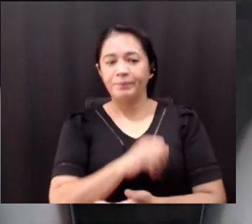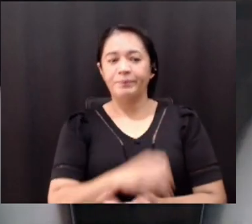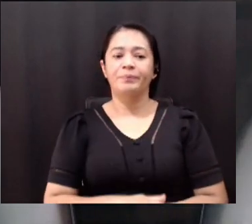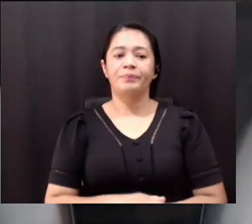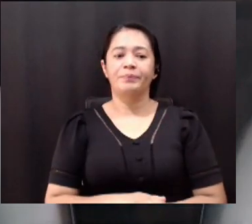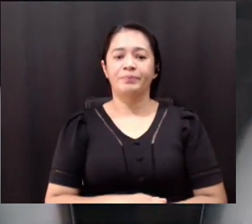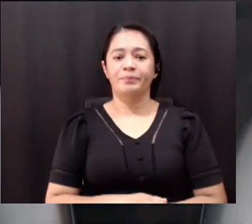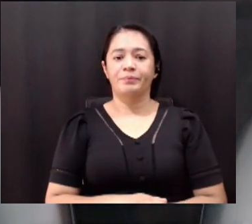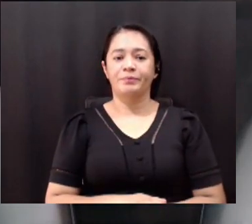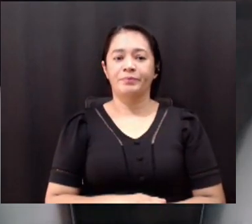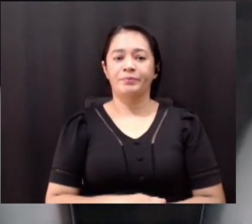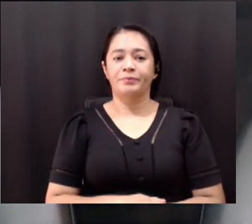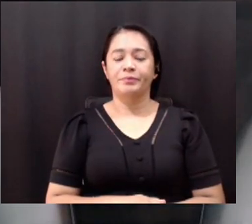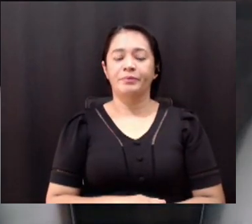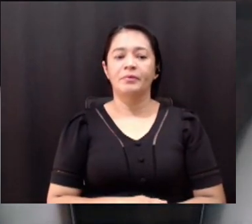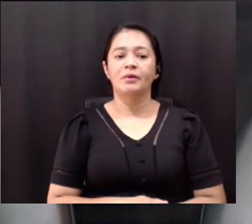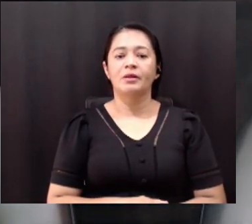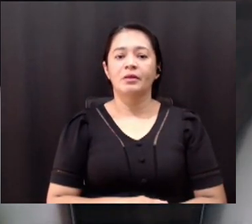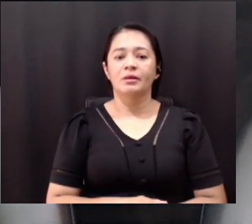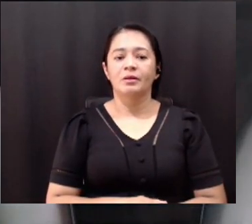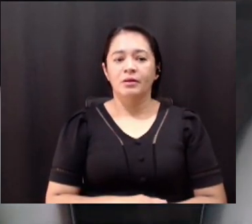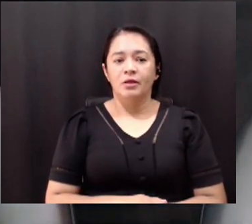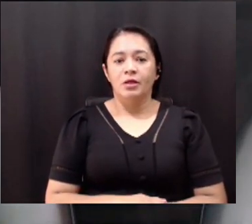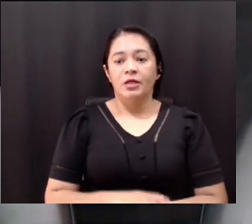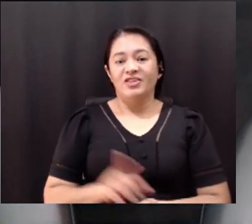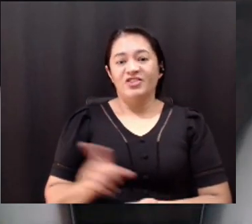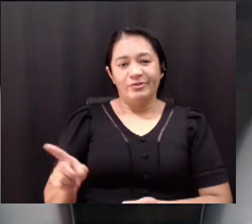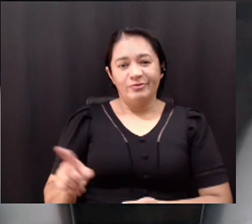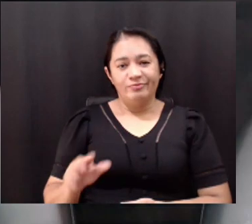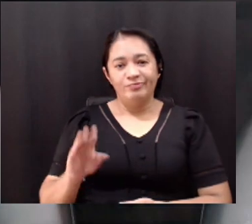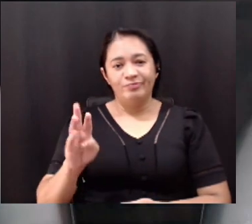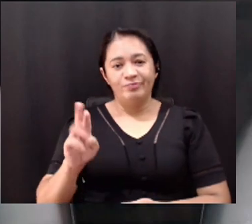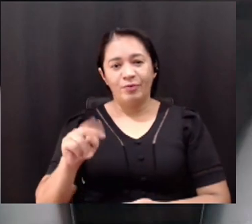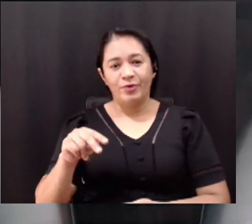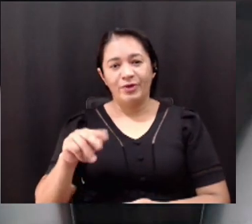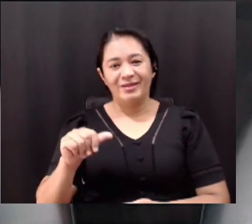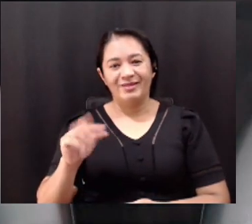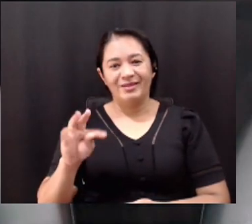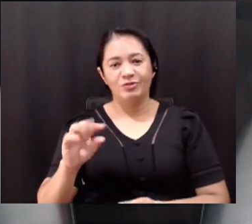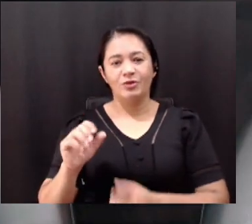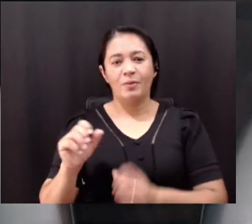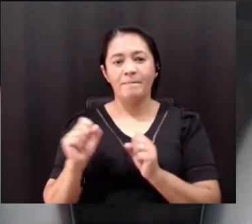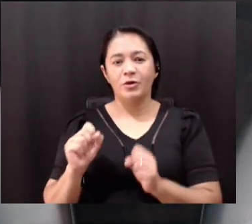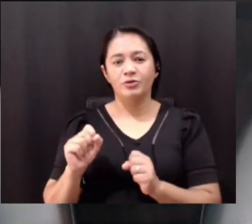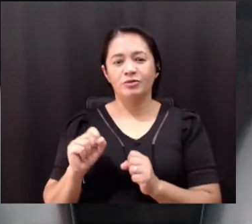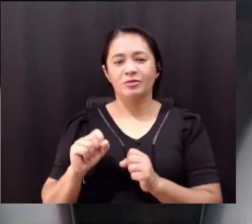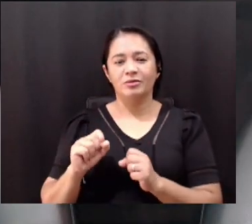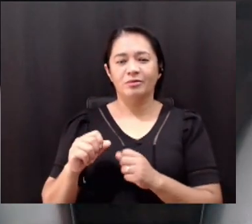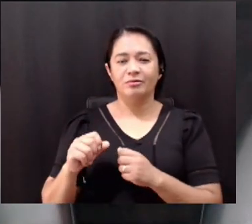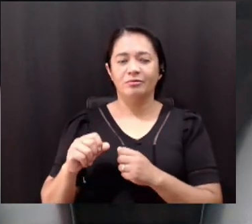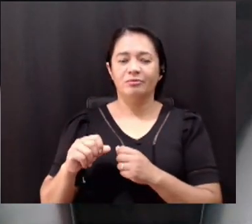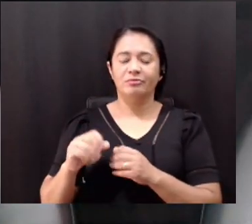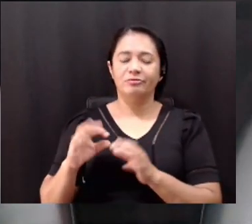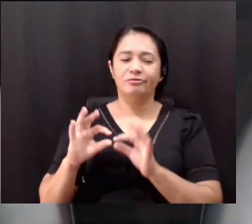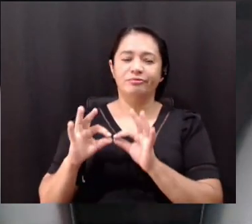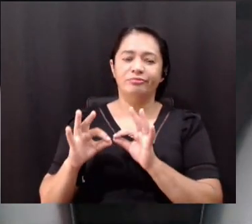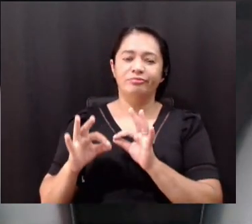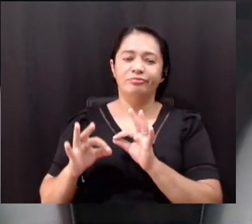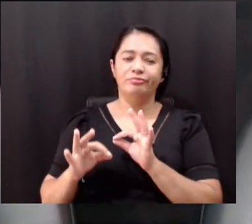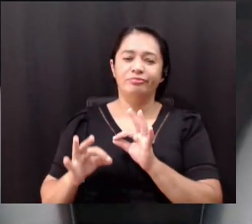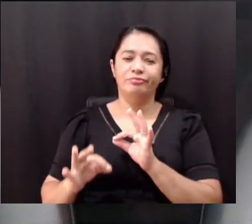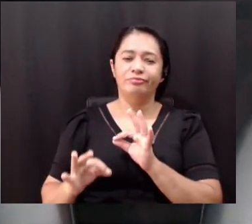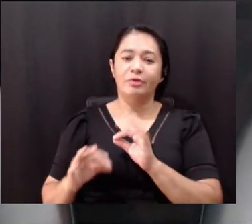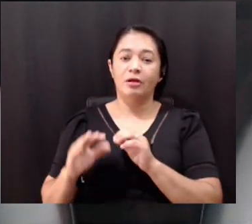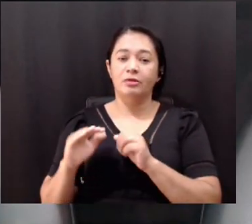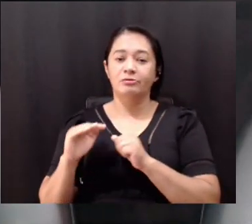casos. E o burnout é uma coisa que às vezes pode se arrastar por anos, ser muito camuflado. Nossa, a pessoa